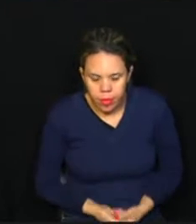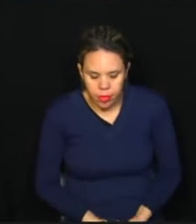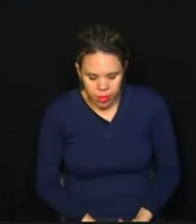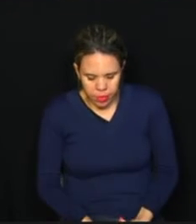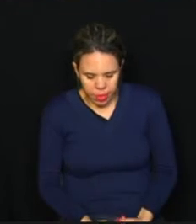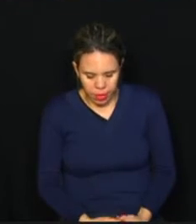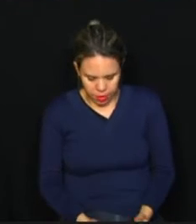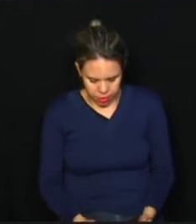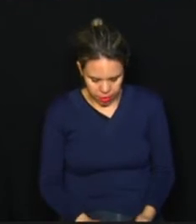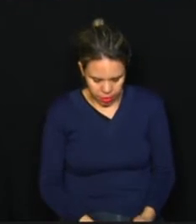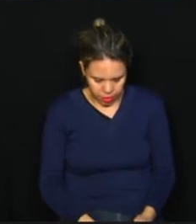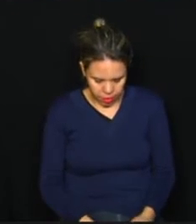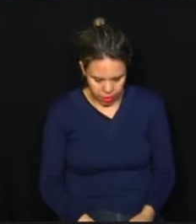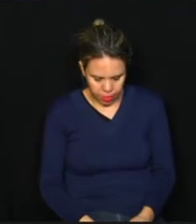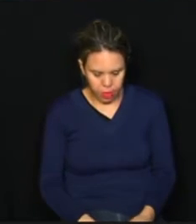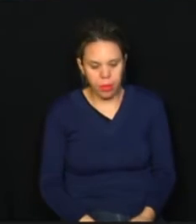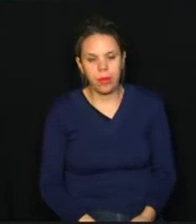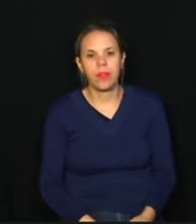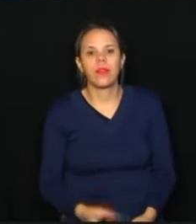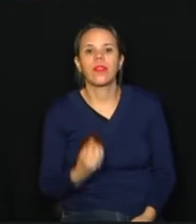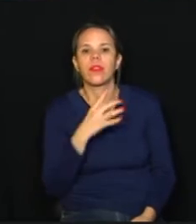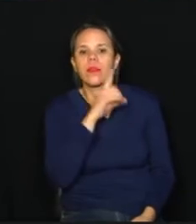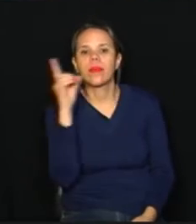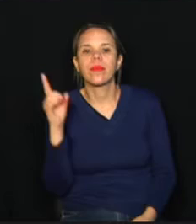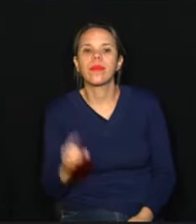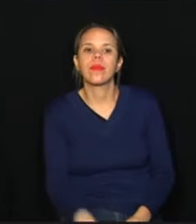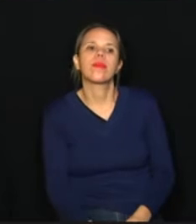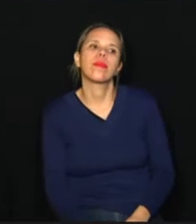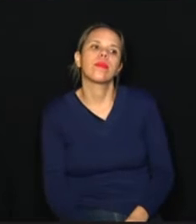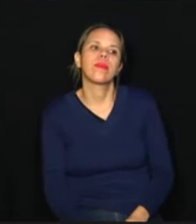Então, vamos em frente. Bom dia a todos.